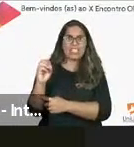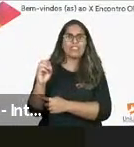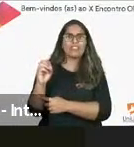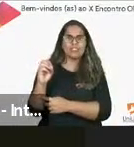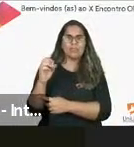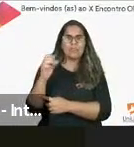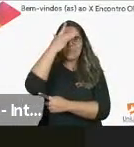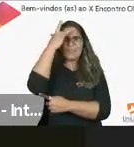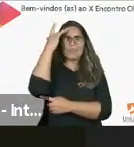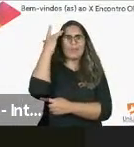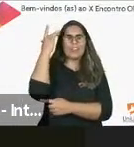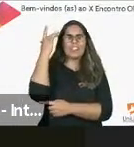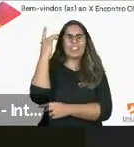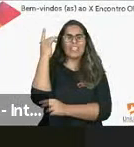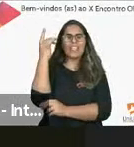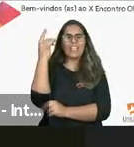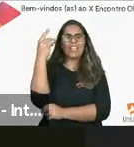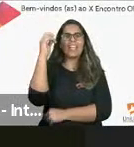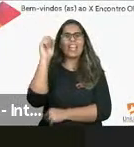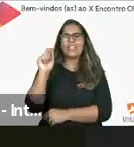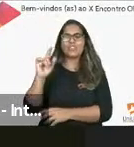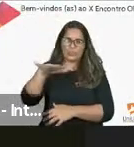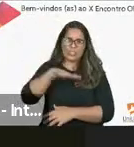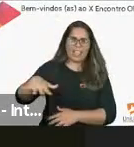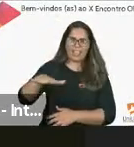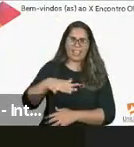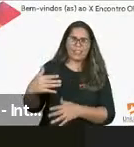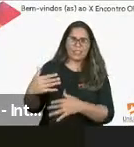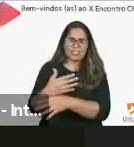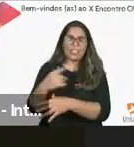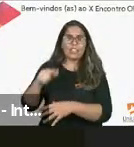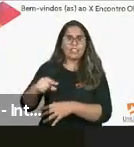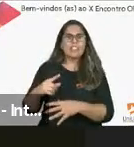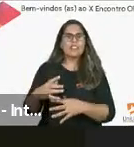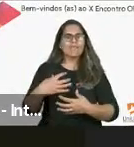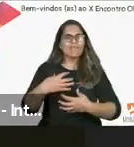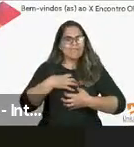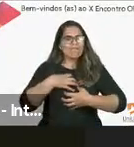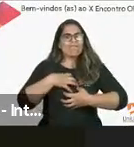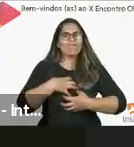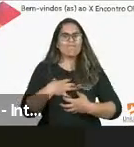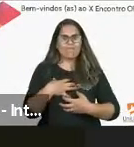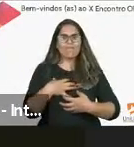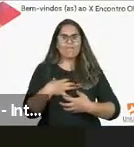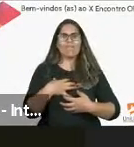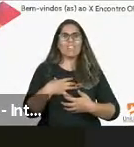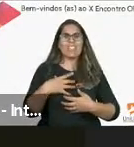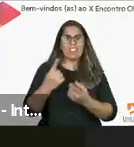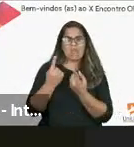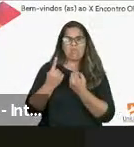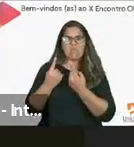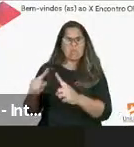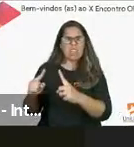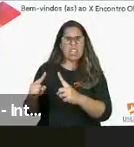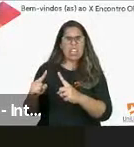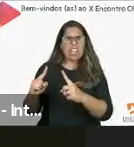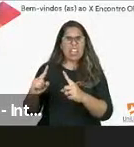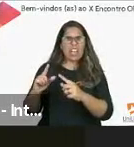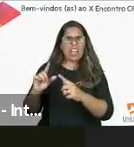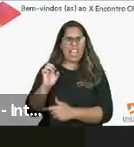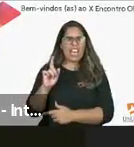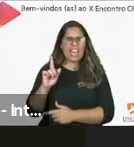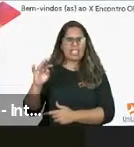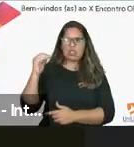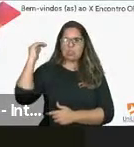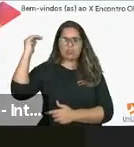votantes em angicos, e isso perturbou a elite conservadora, incluindo os